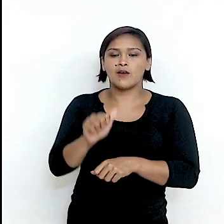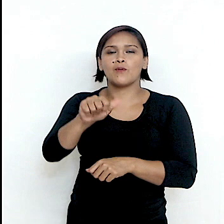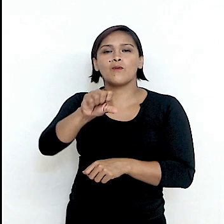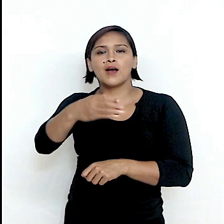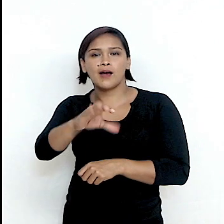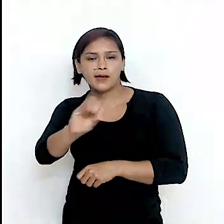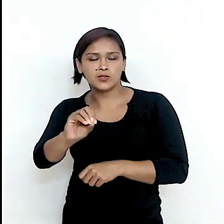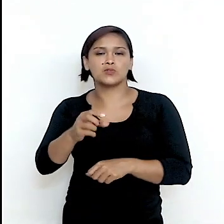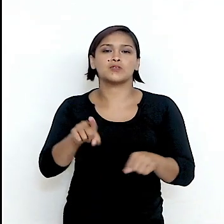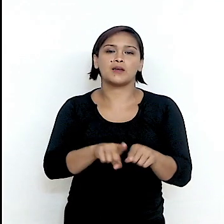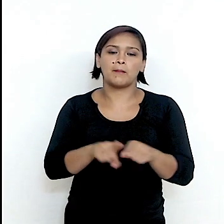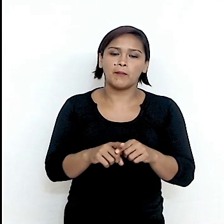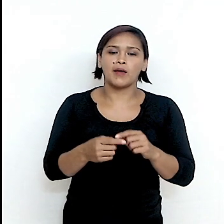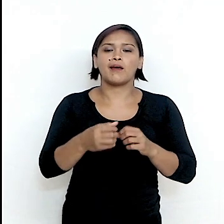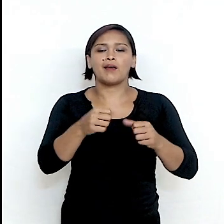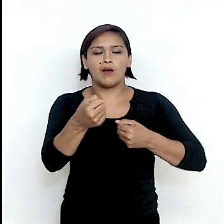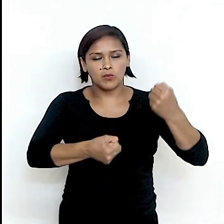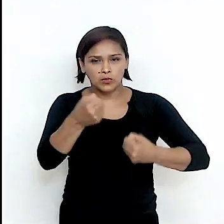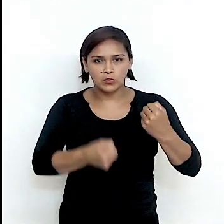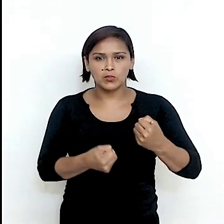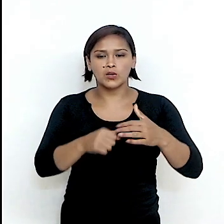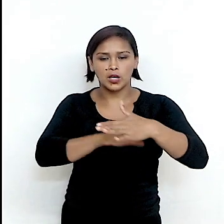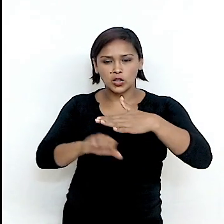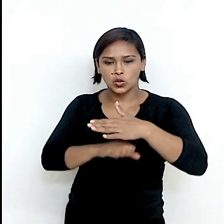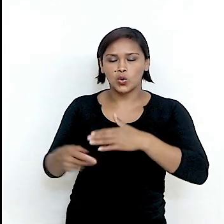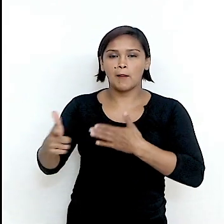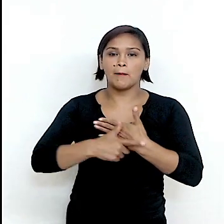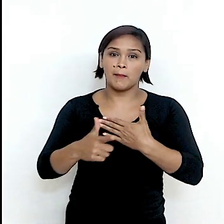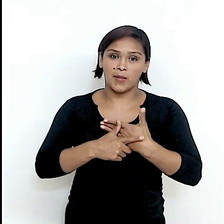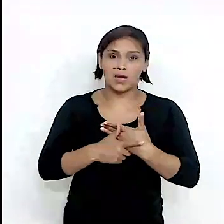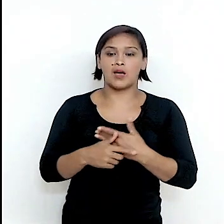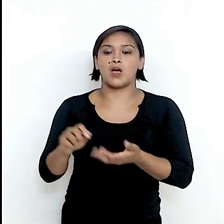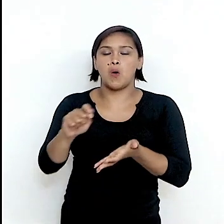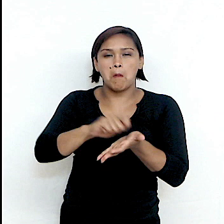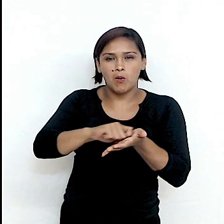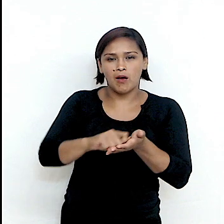aço e alumínio indústria automotiva é papel e celulose eletrônicos